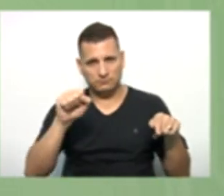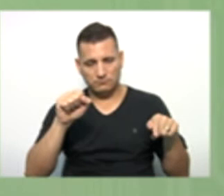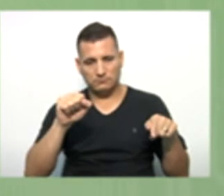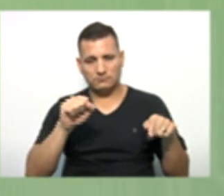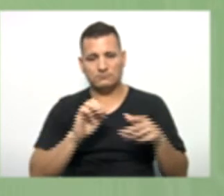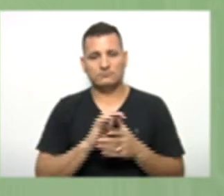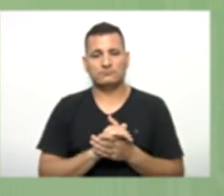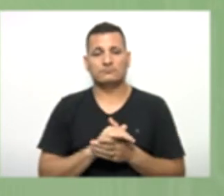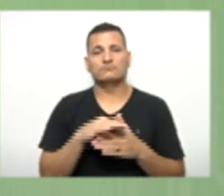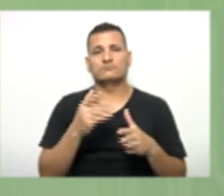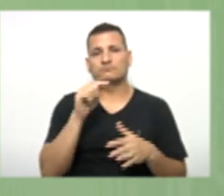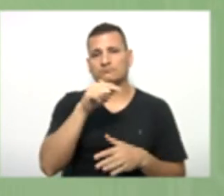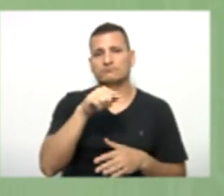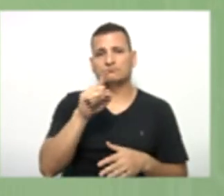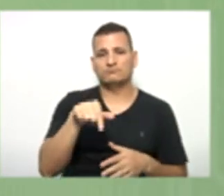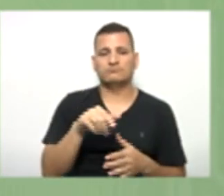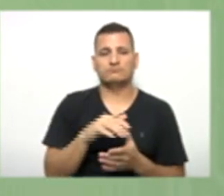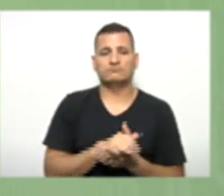essa alternativa é